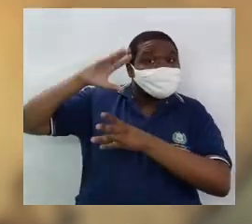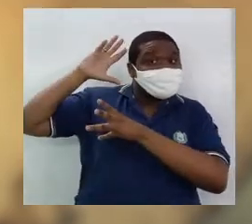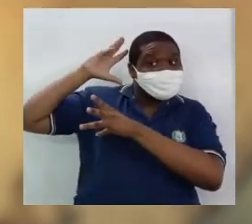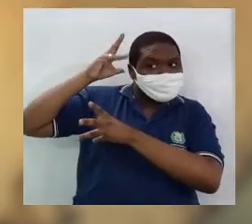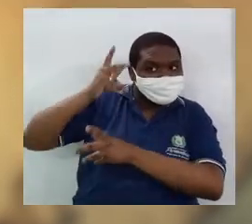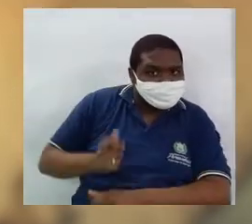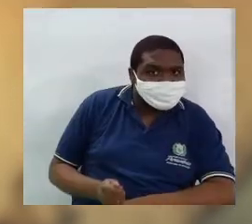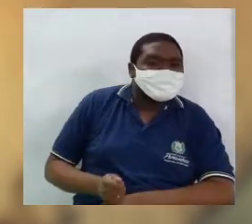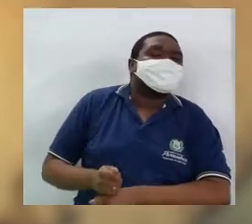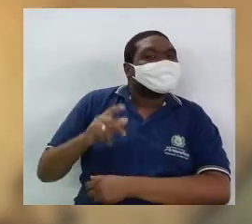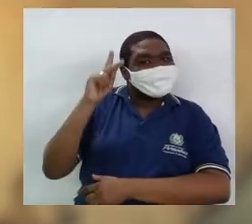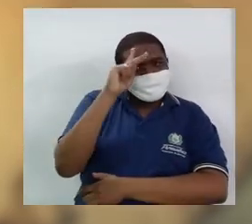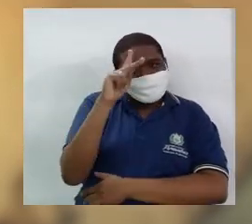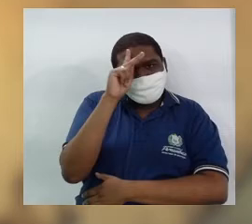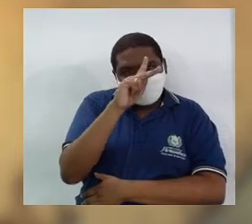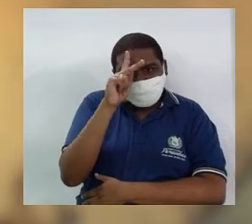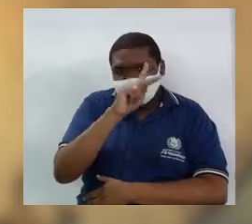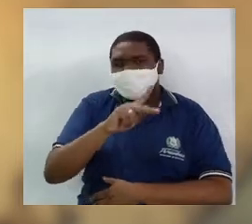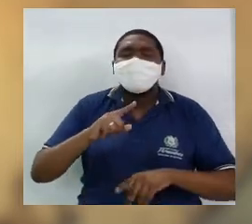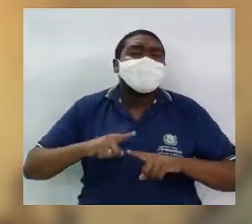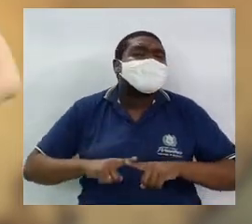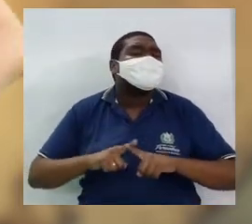Mas será que nós temos uma